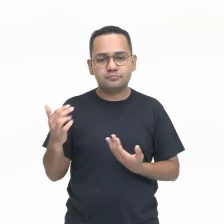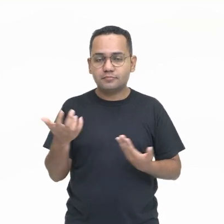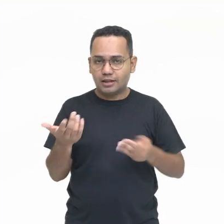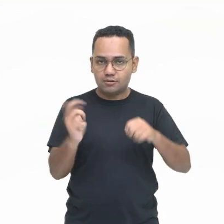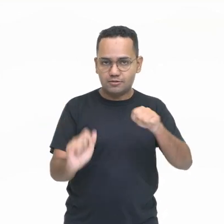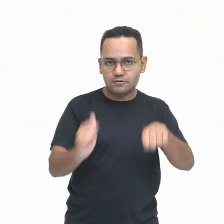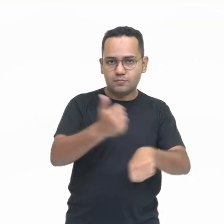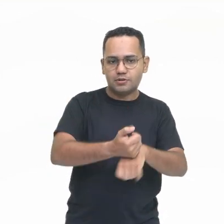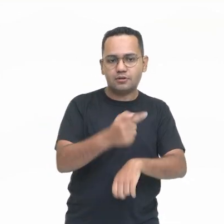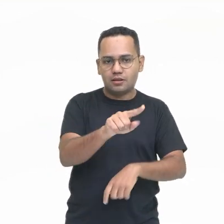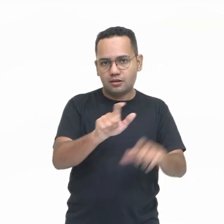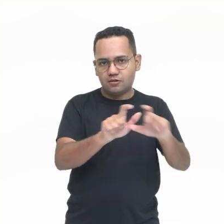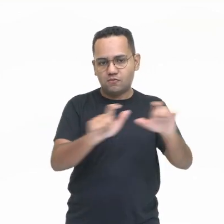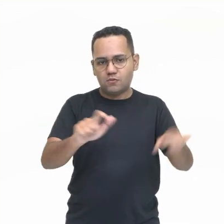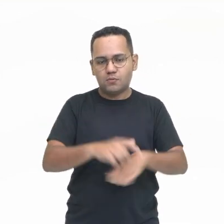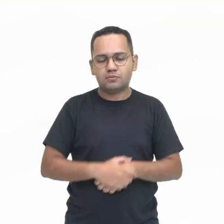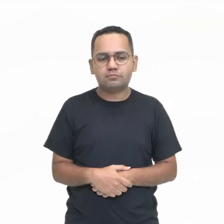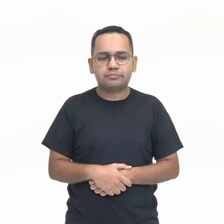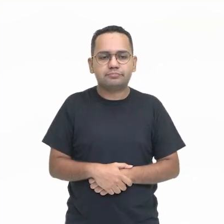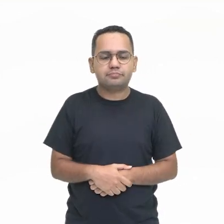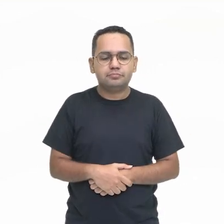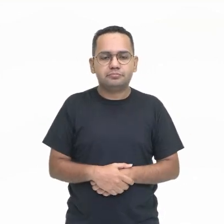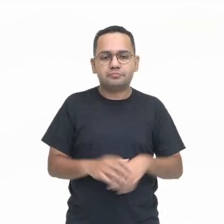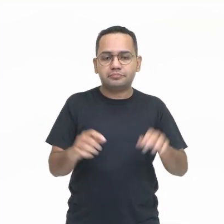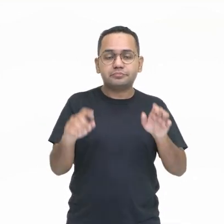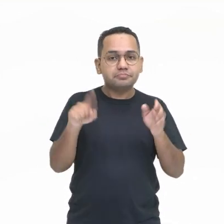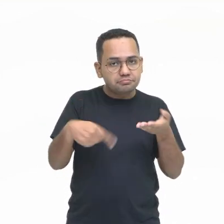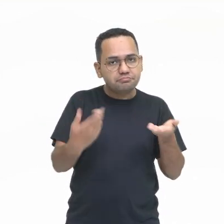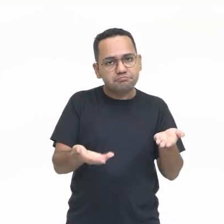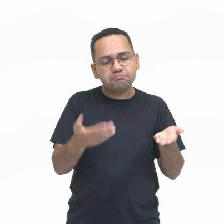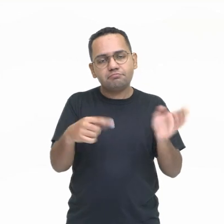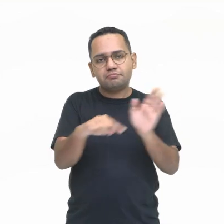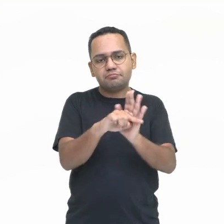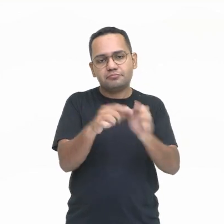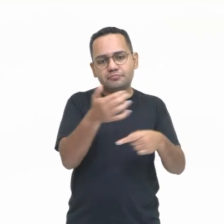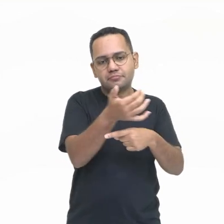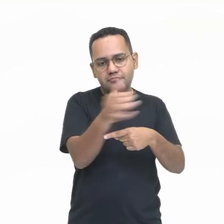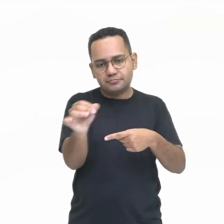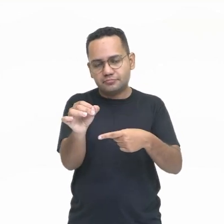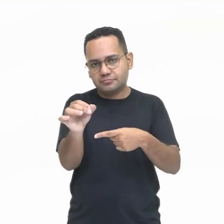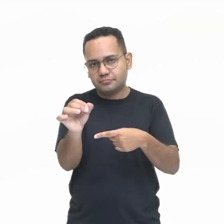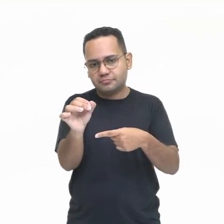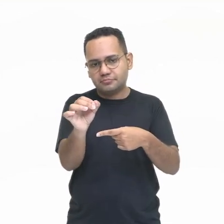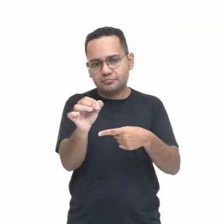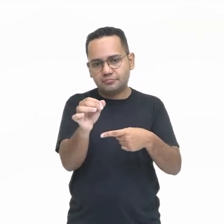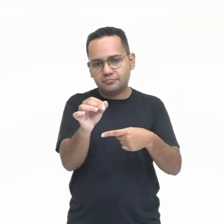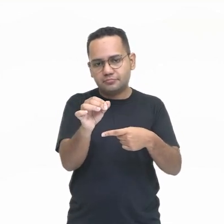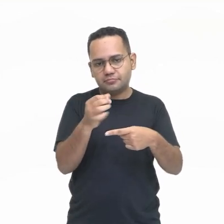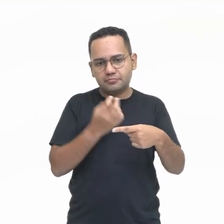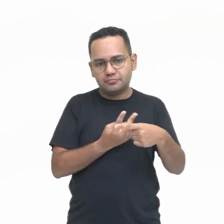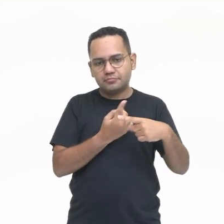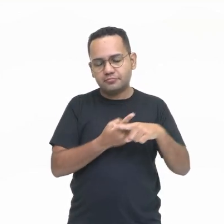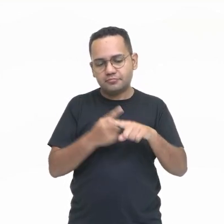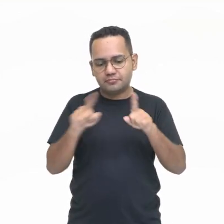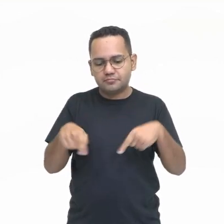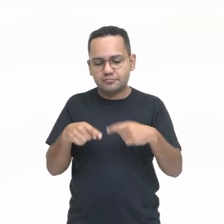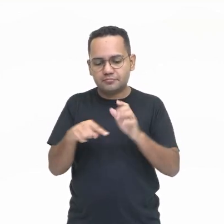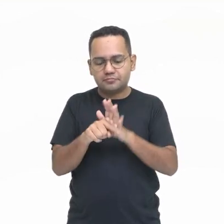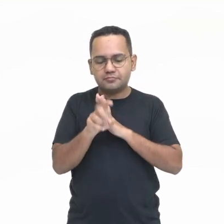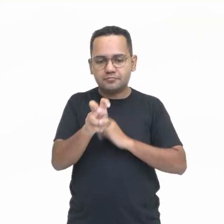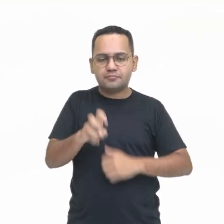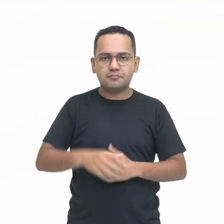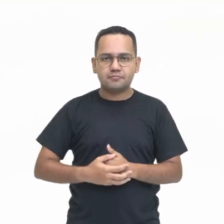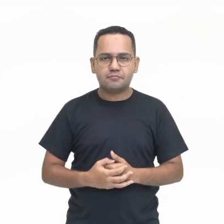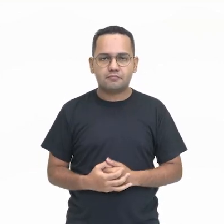vai ficar então na seguinte situação, ó. O B é 100, então vai ficar com menos 100, e o A é menos 5. Então, ficamos aqui com 2